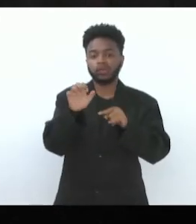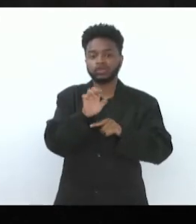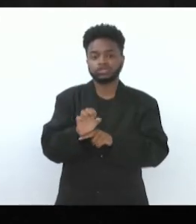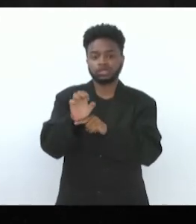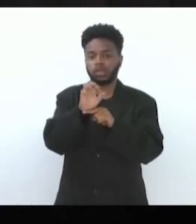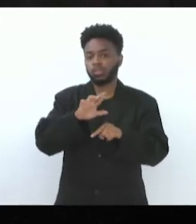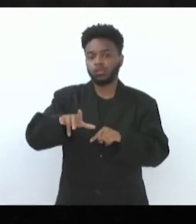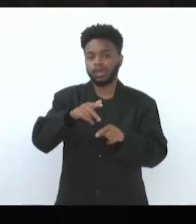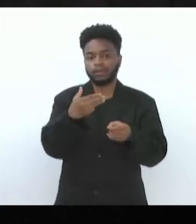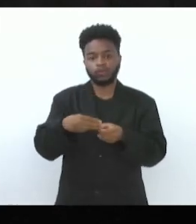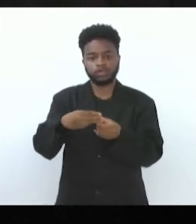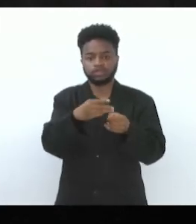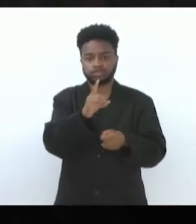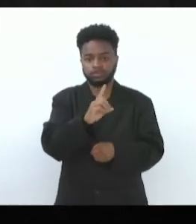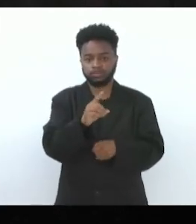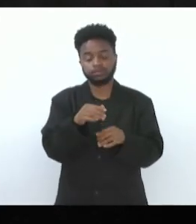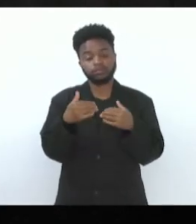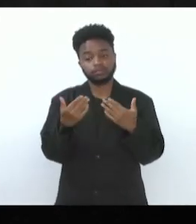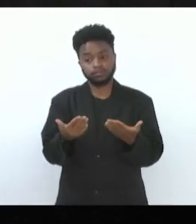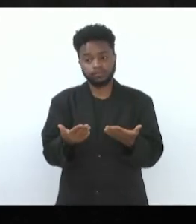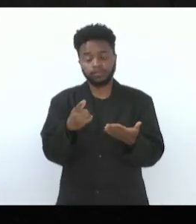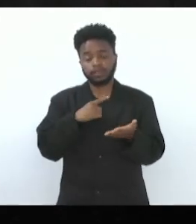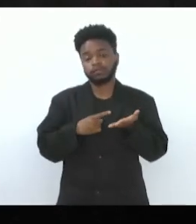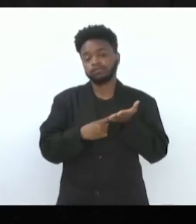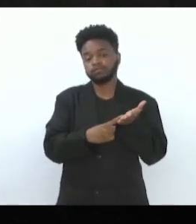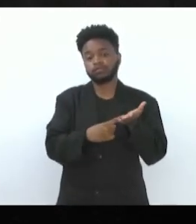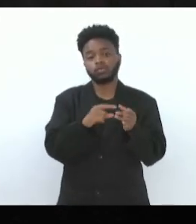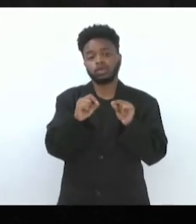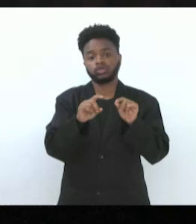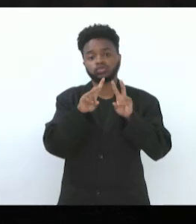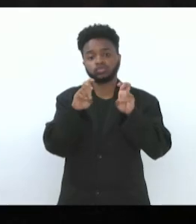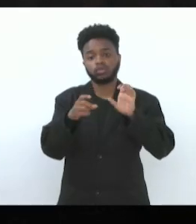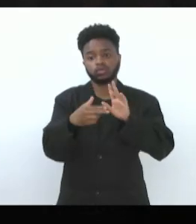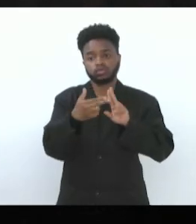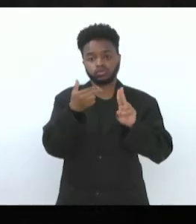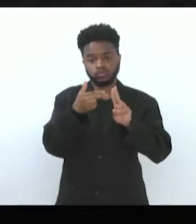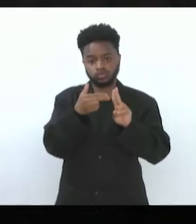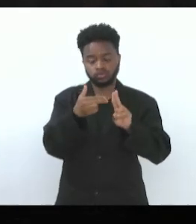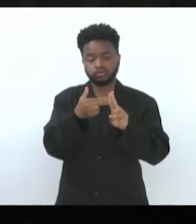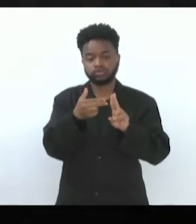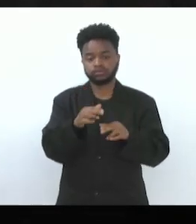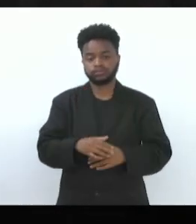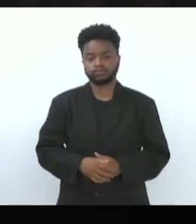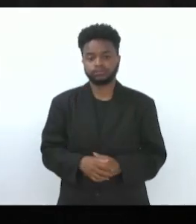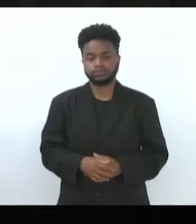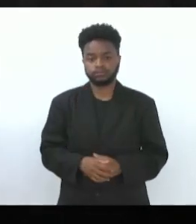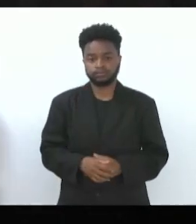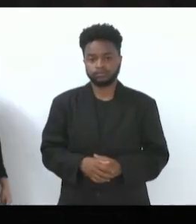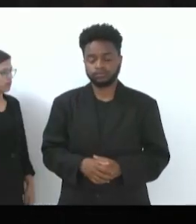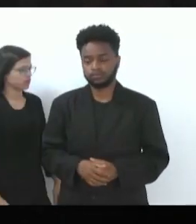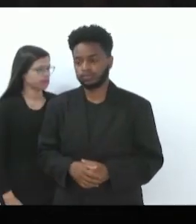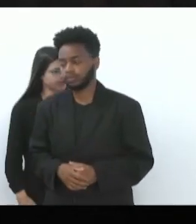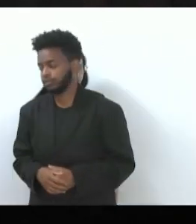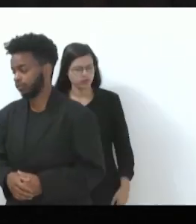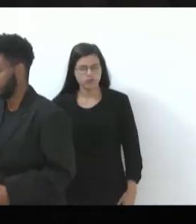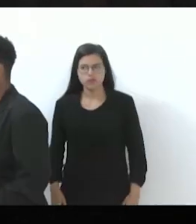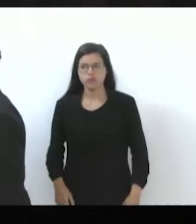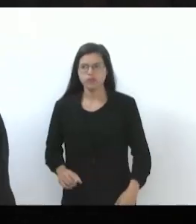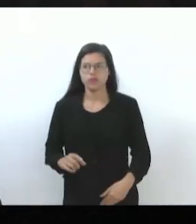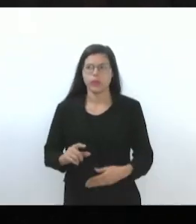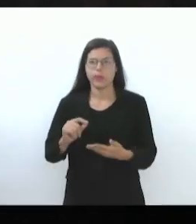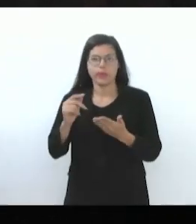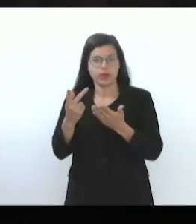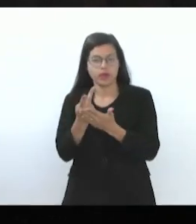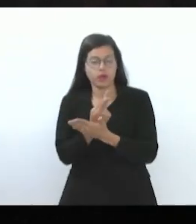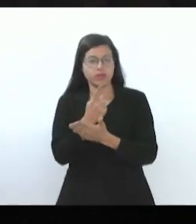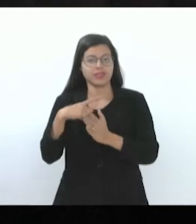é mais o município. Está compactuado na questão do SUS, que é o Sistema Único de Saúde. O que acontece? Nós temos fila no Hospital Rocha